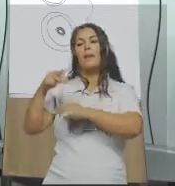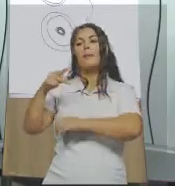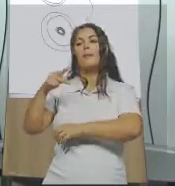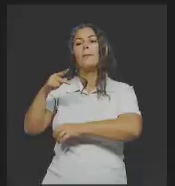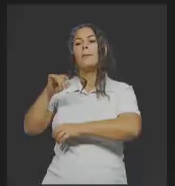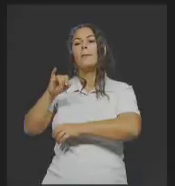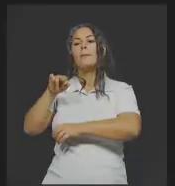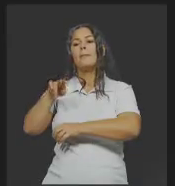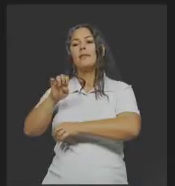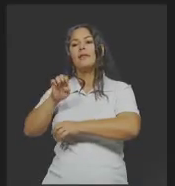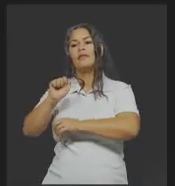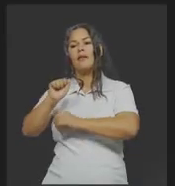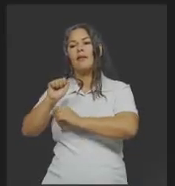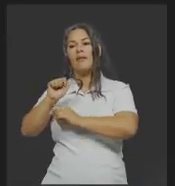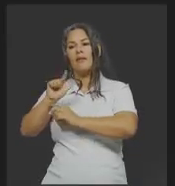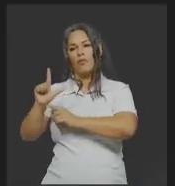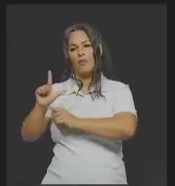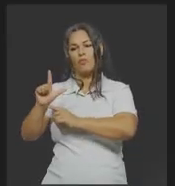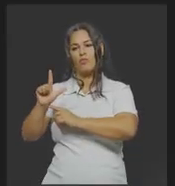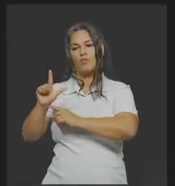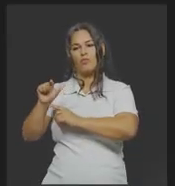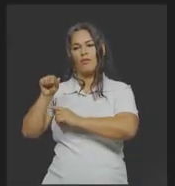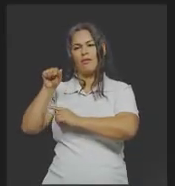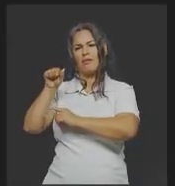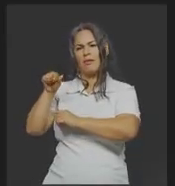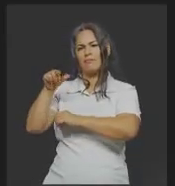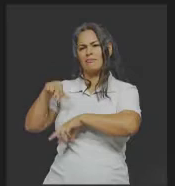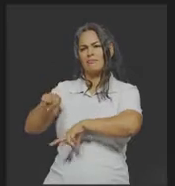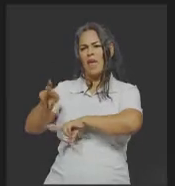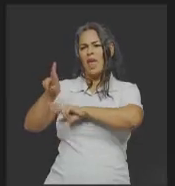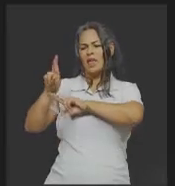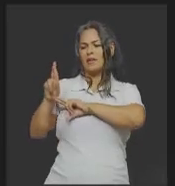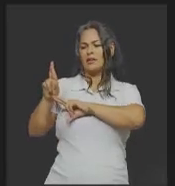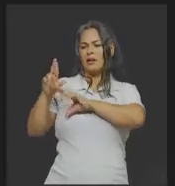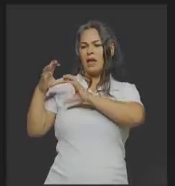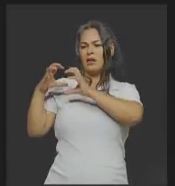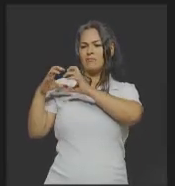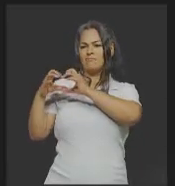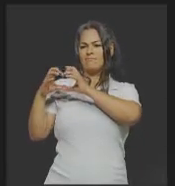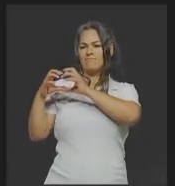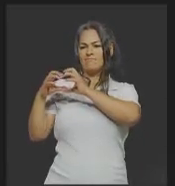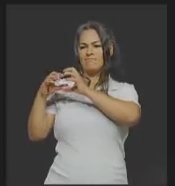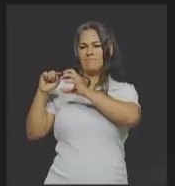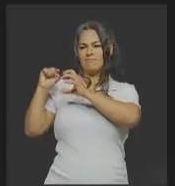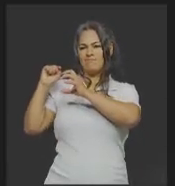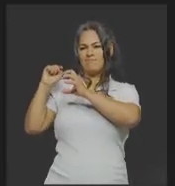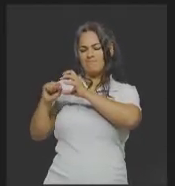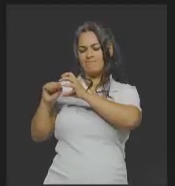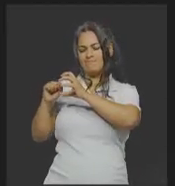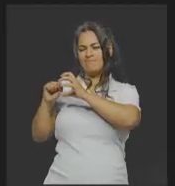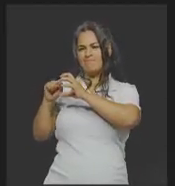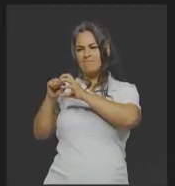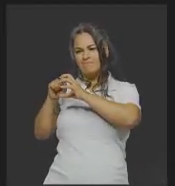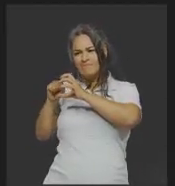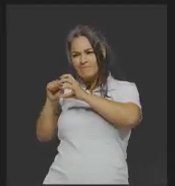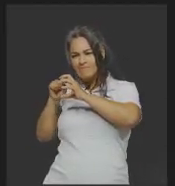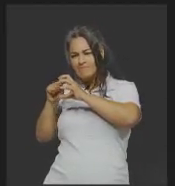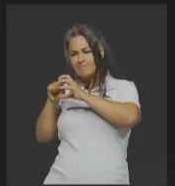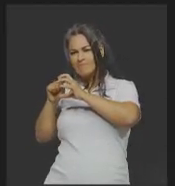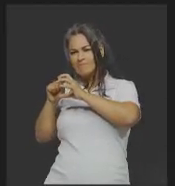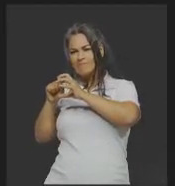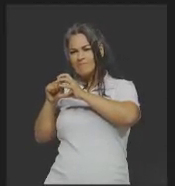encéfalo. Ela também é conhecida como epífise cerebral, está localizada na região central do